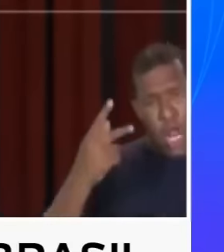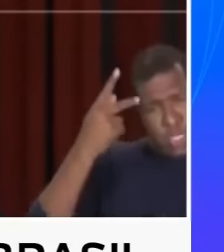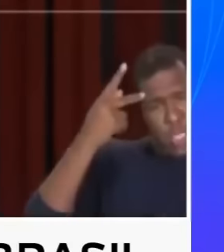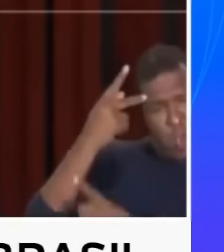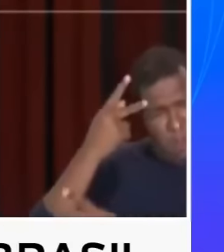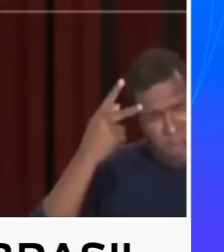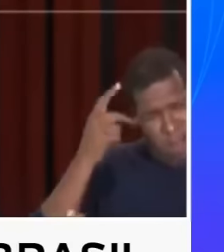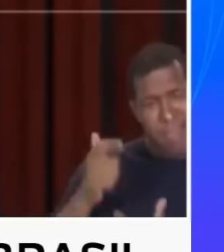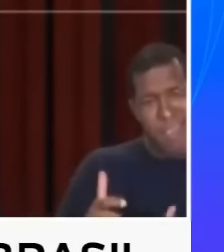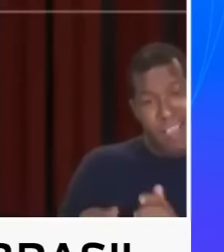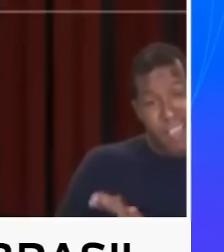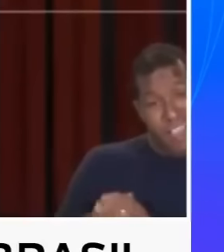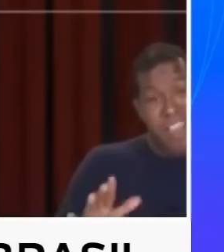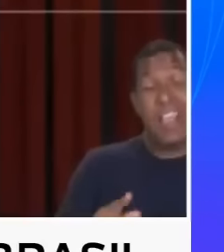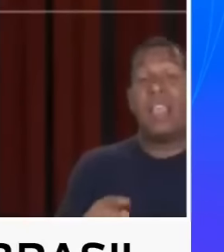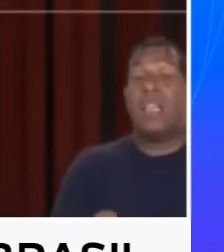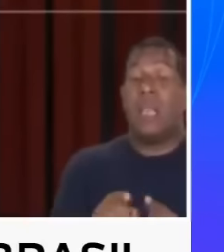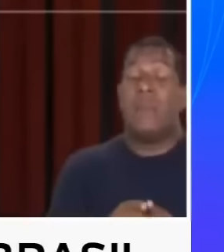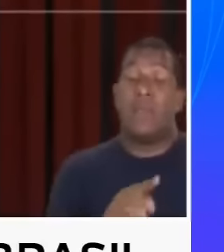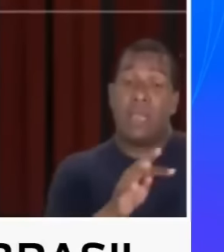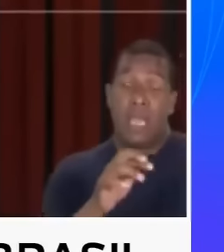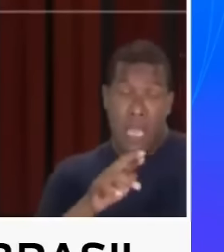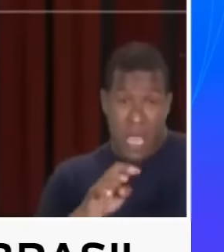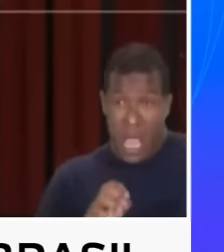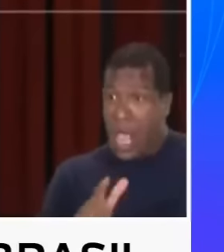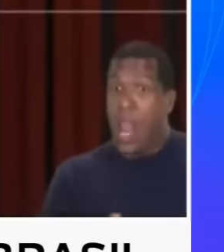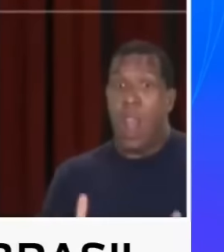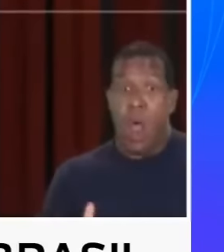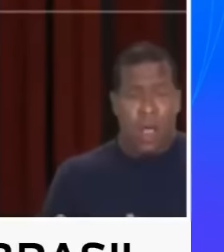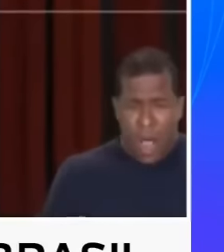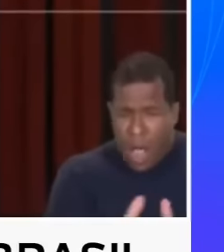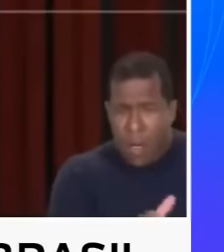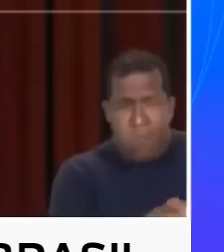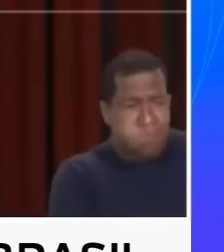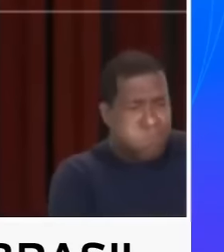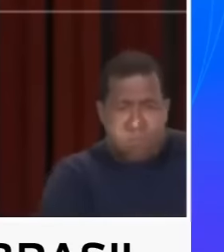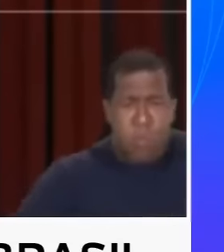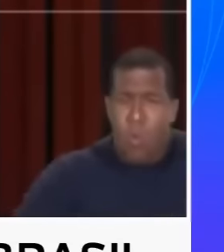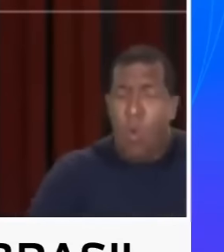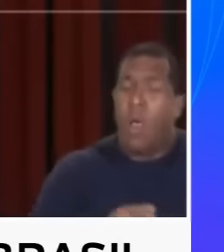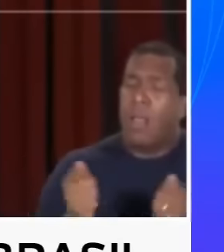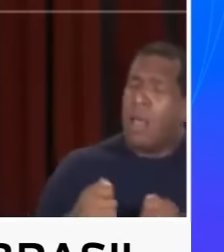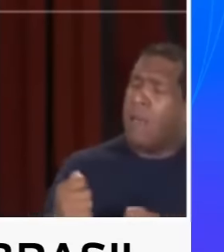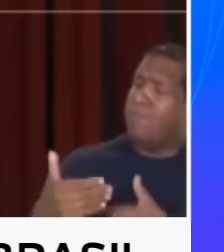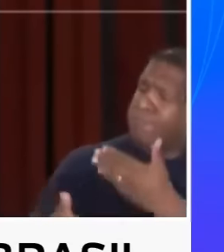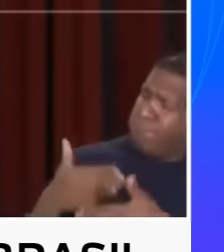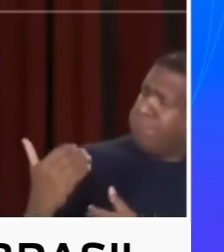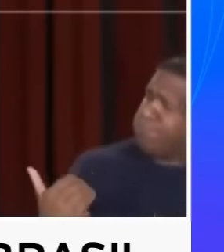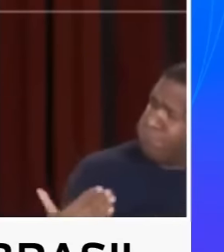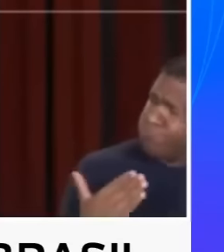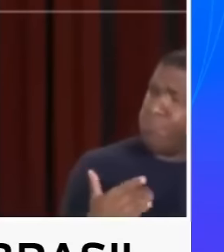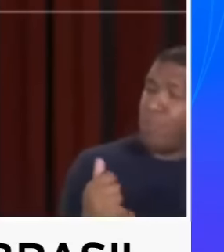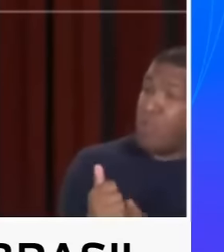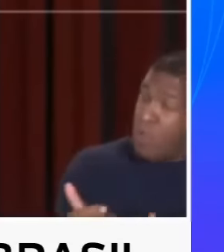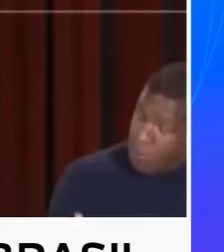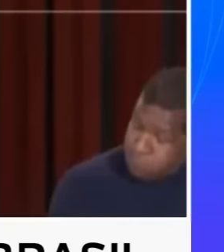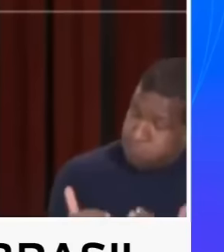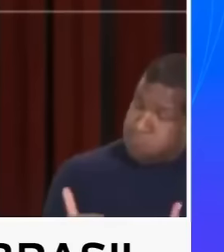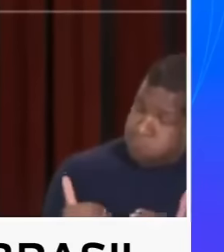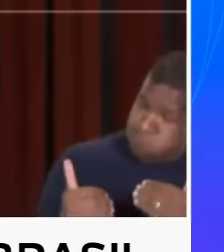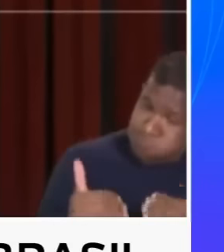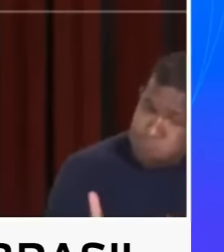Moraes de estar tentando ameaçando de prisão os seus representantes por aqui o ministro então